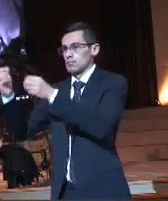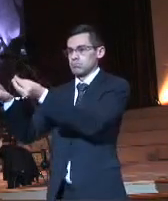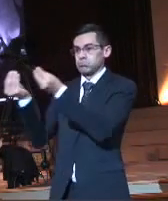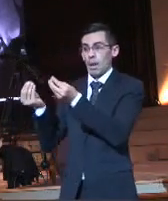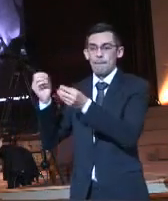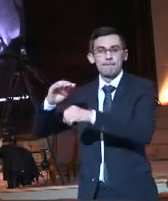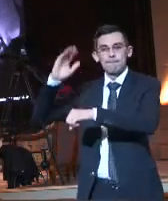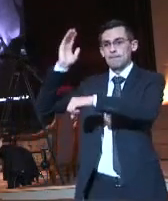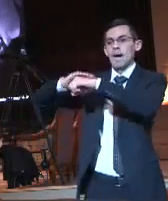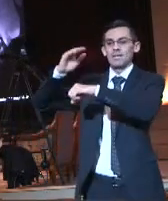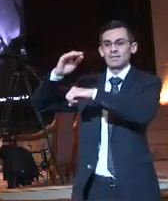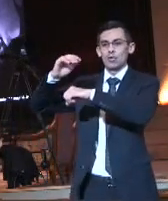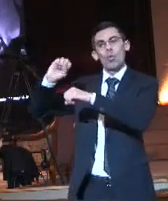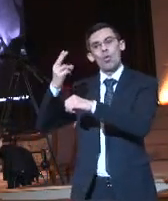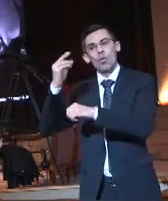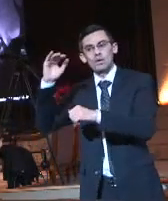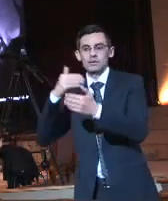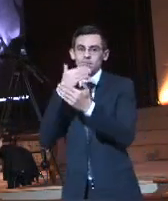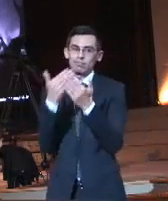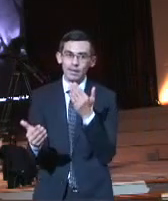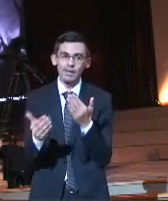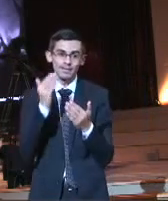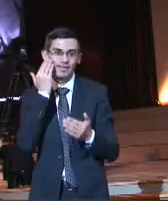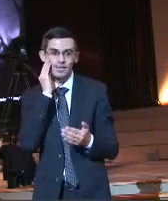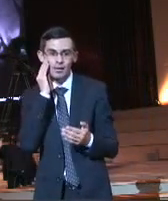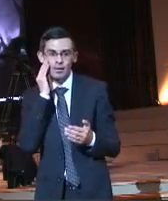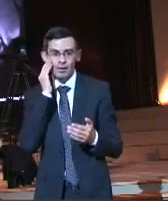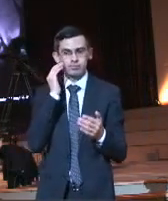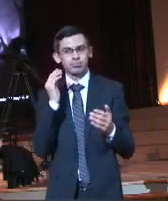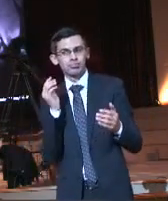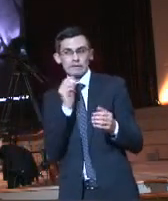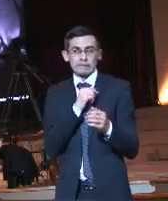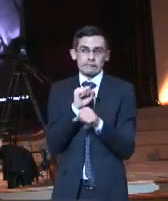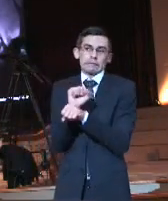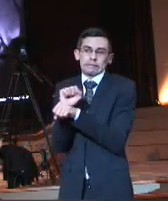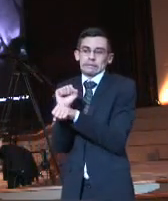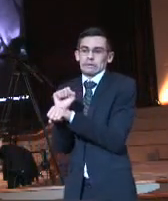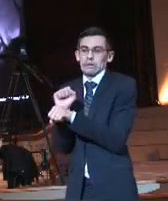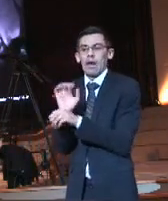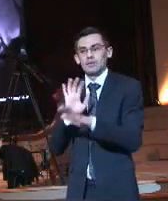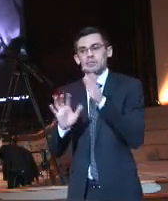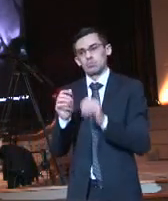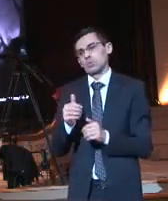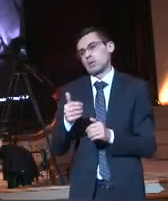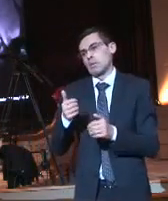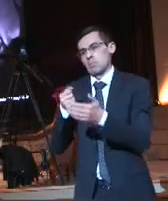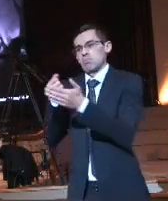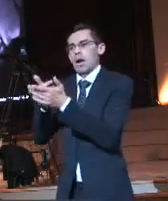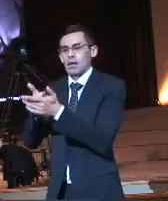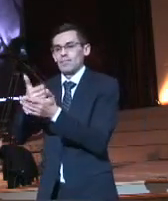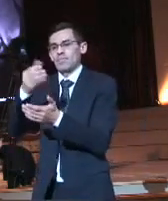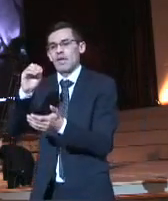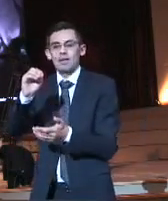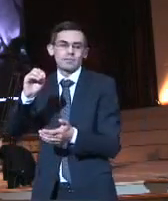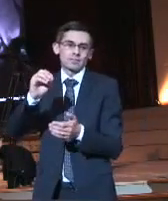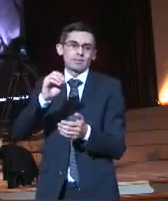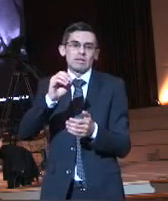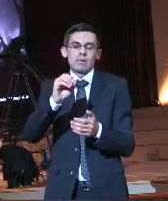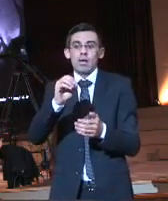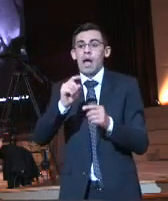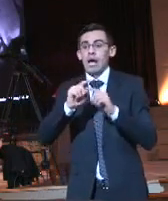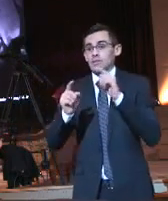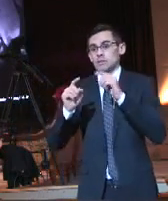é perigoso, a ação que vale 1, você vai pagar 10 centavos. Tá? E você pode ganhar